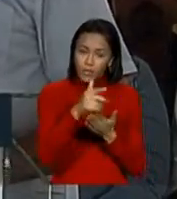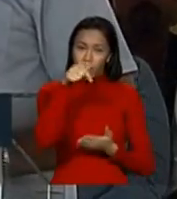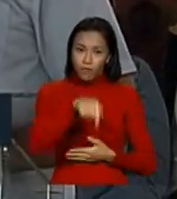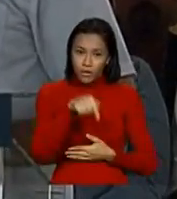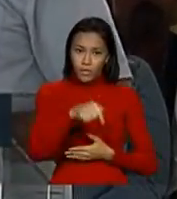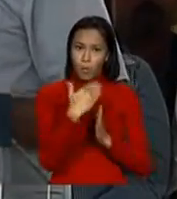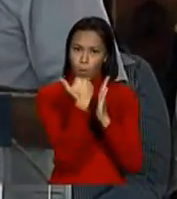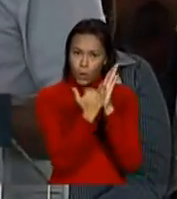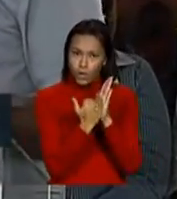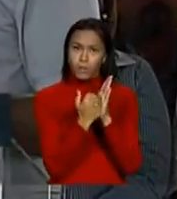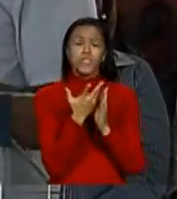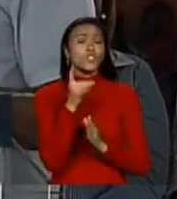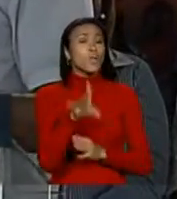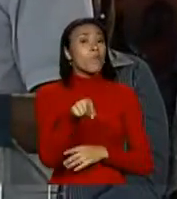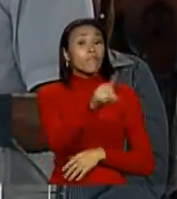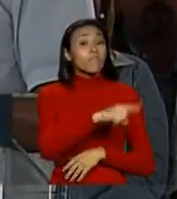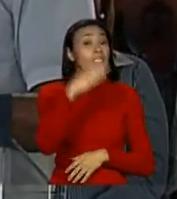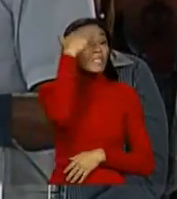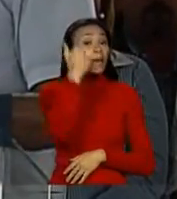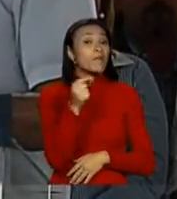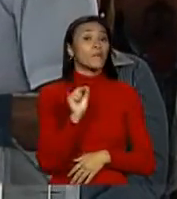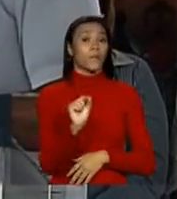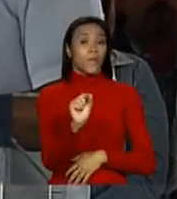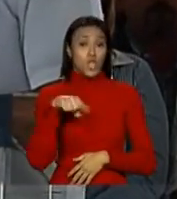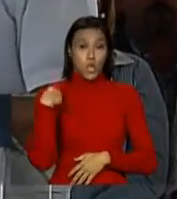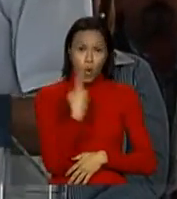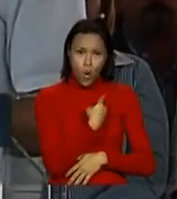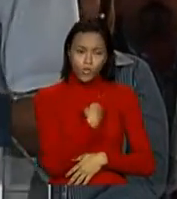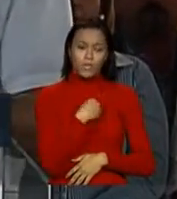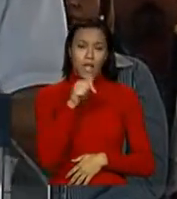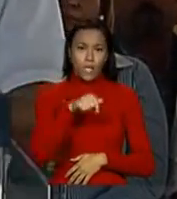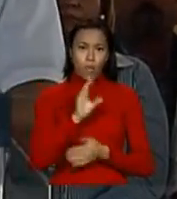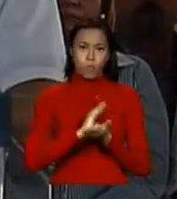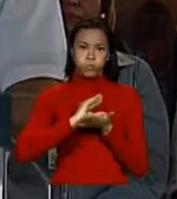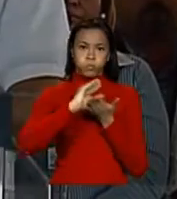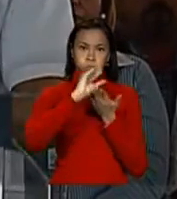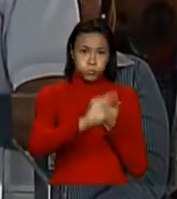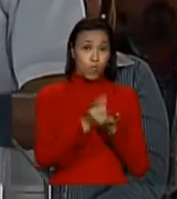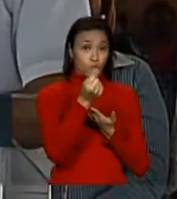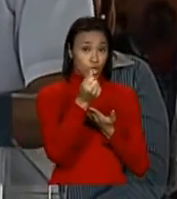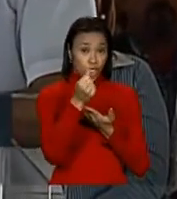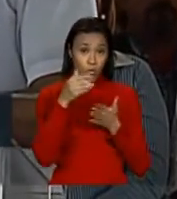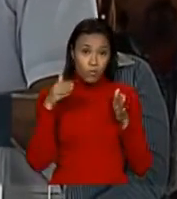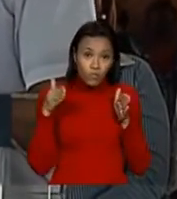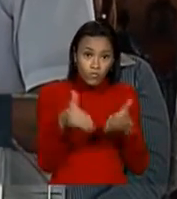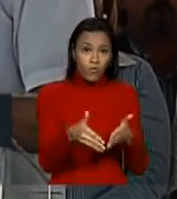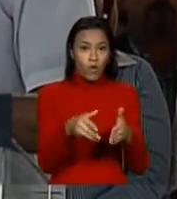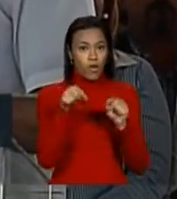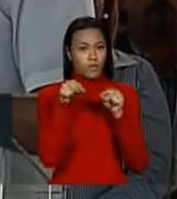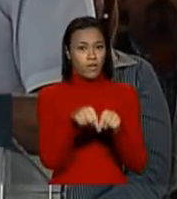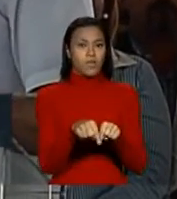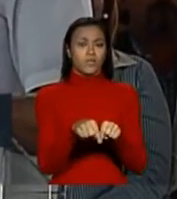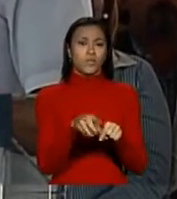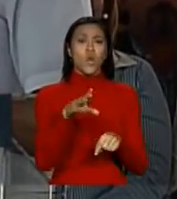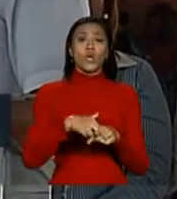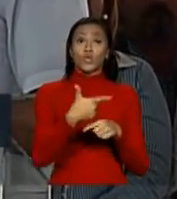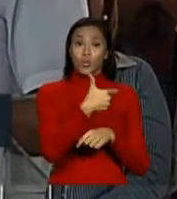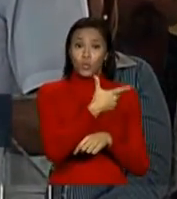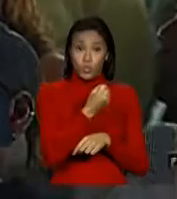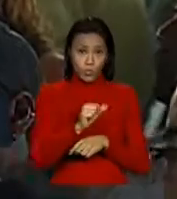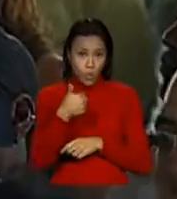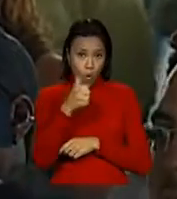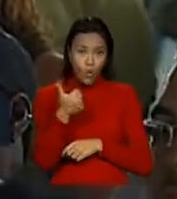movimento só para vocês terem ideia nós colocamos um recurso específico para isso só no ano de